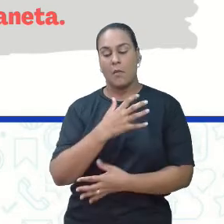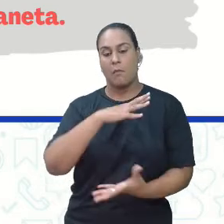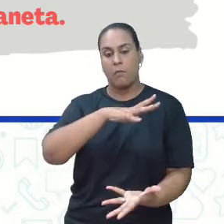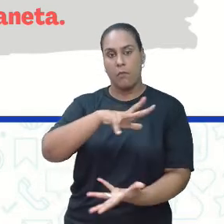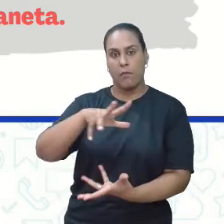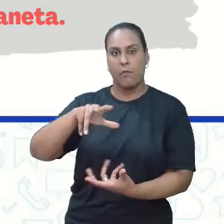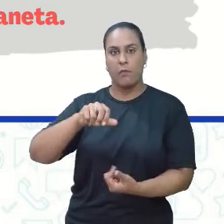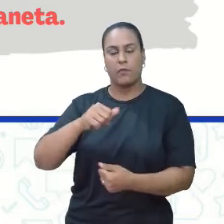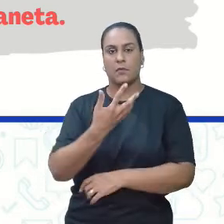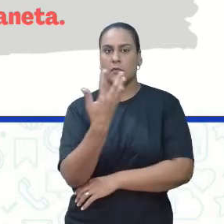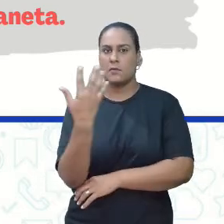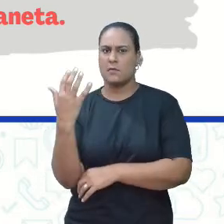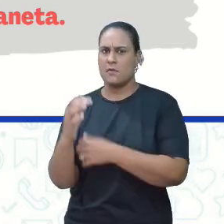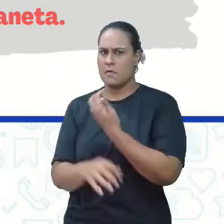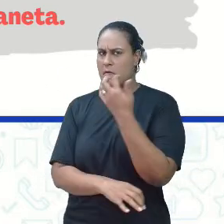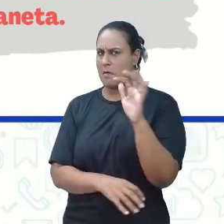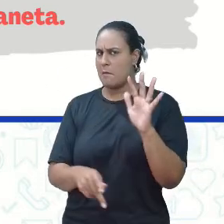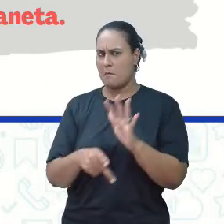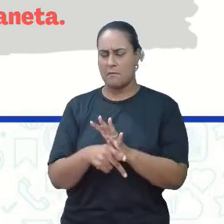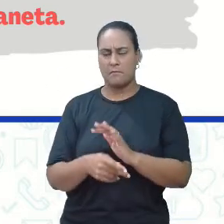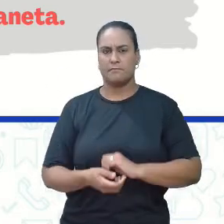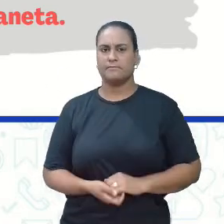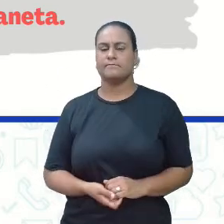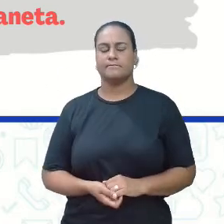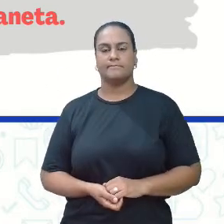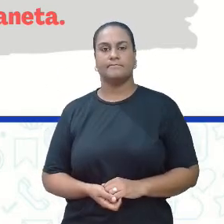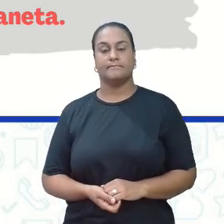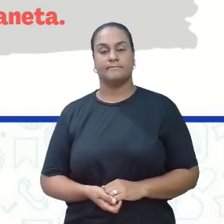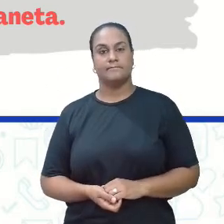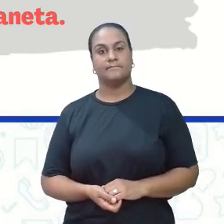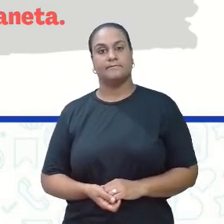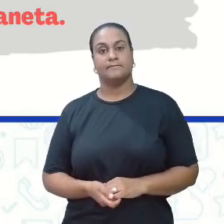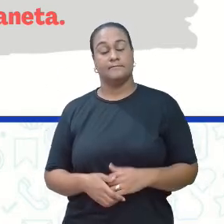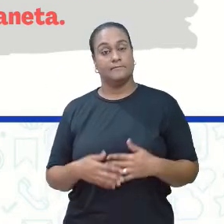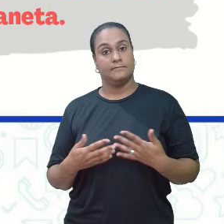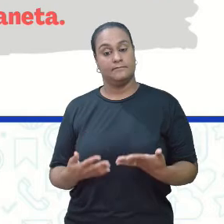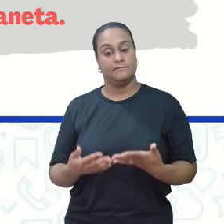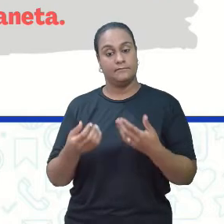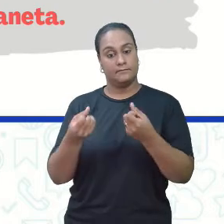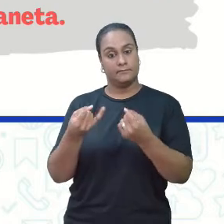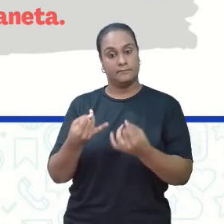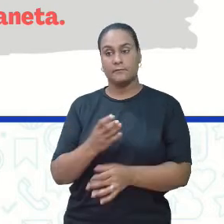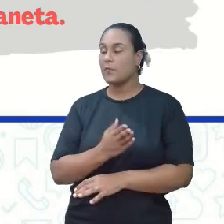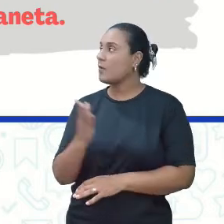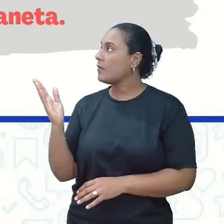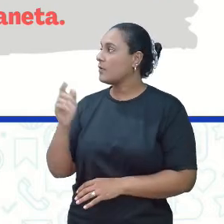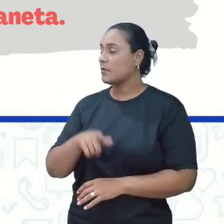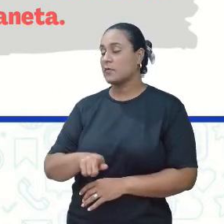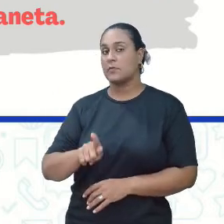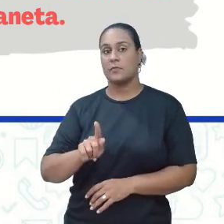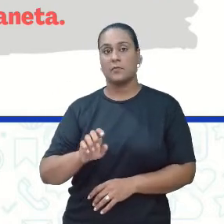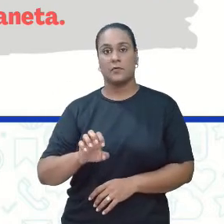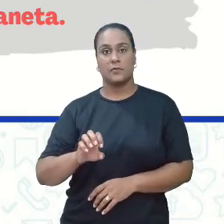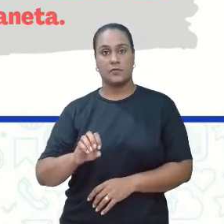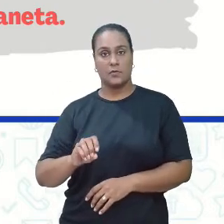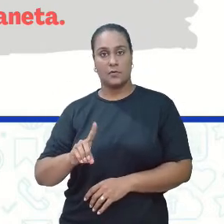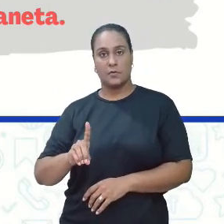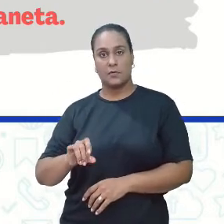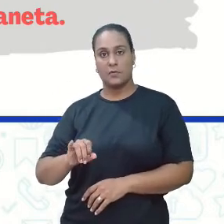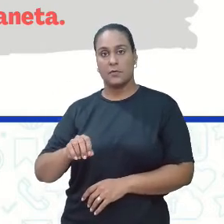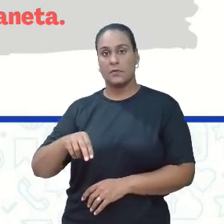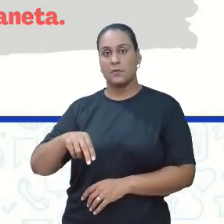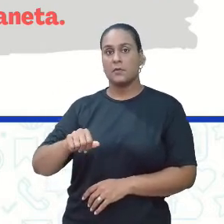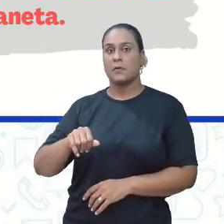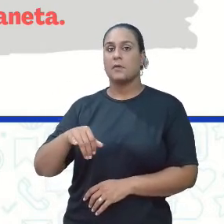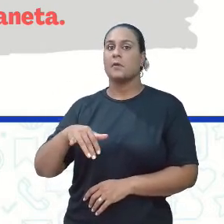da natureza do planeta, né? Nesse ponto aí, né, quando a gente fala de geodinâmica terrestre,